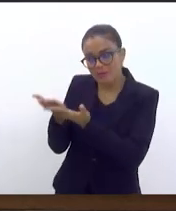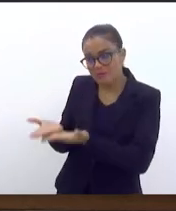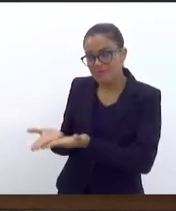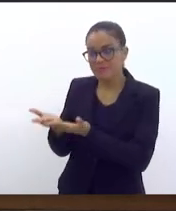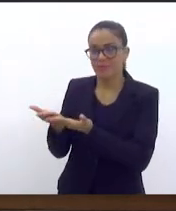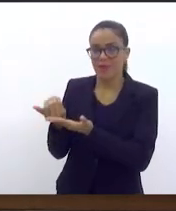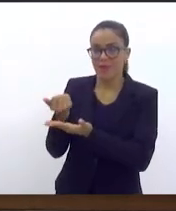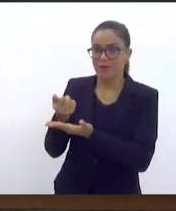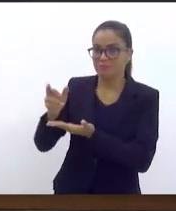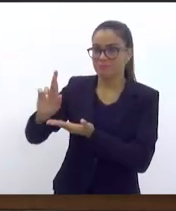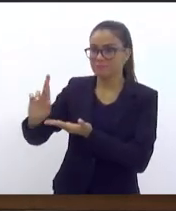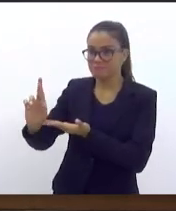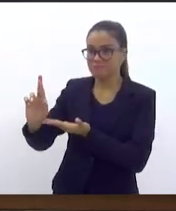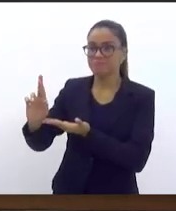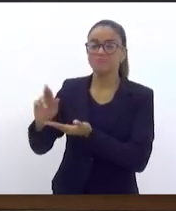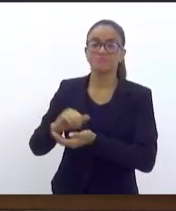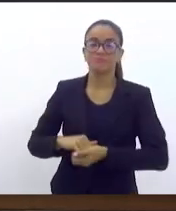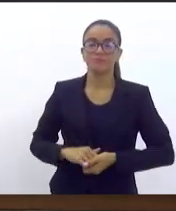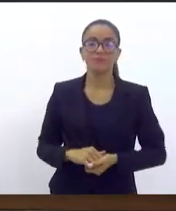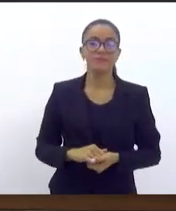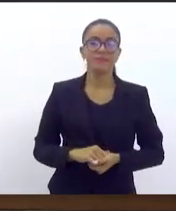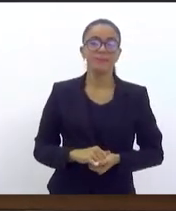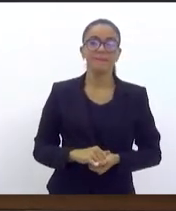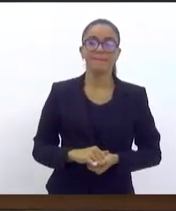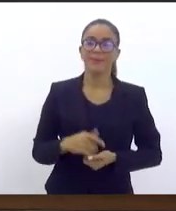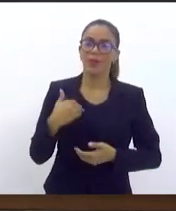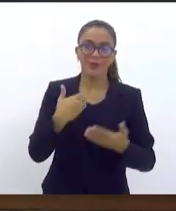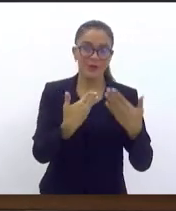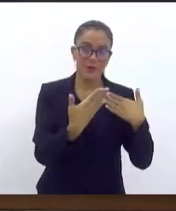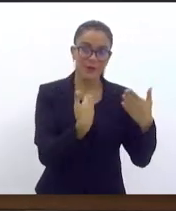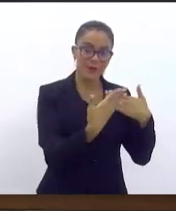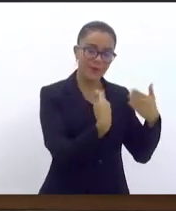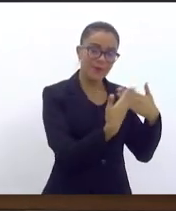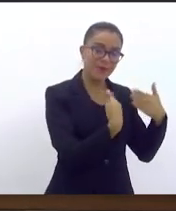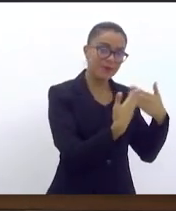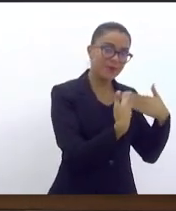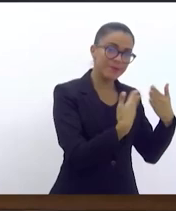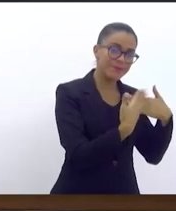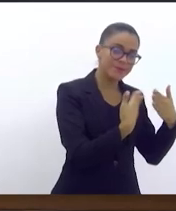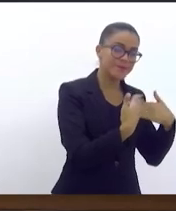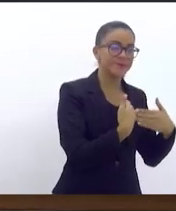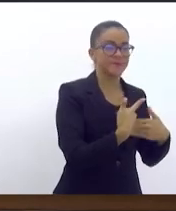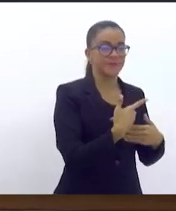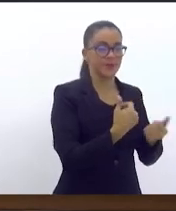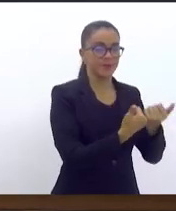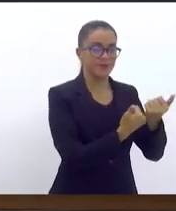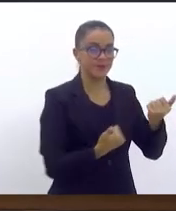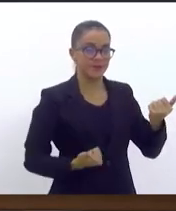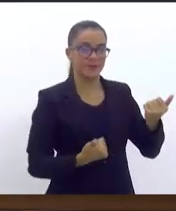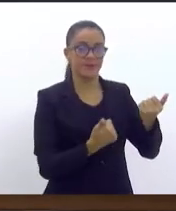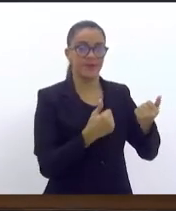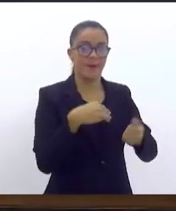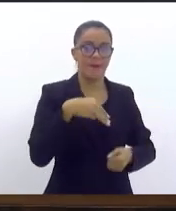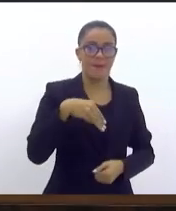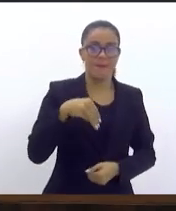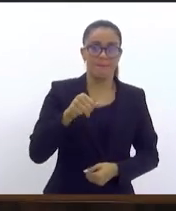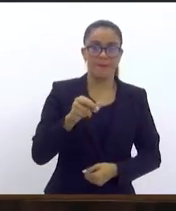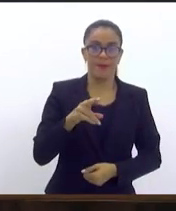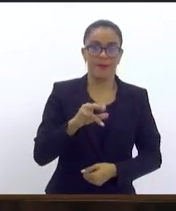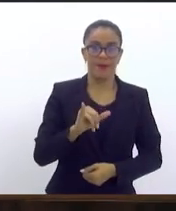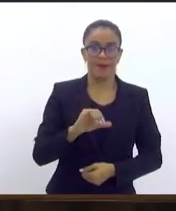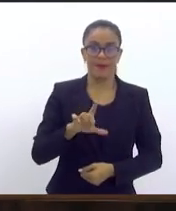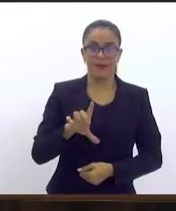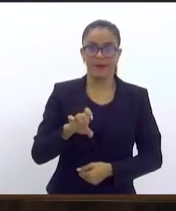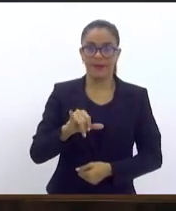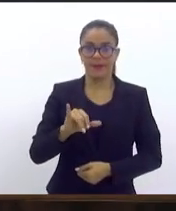excelência nesta comissão a qual estava comentando ali com a nossa subsecretária Marileia que